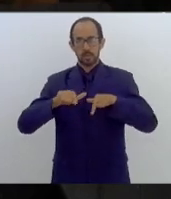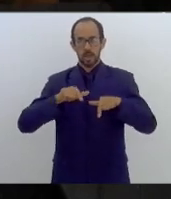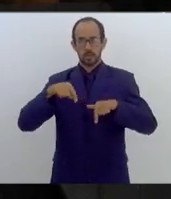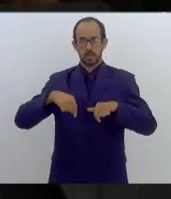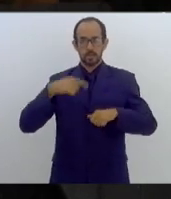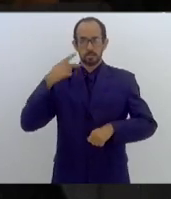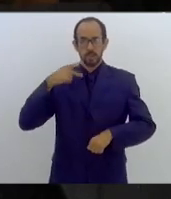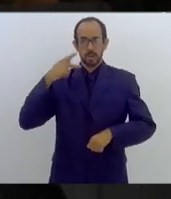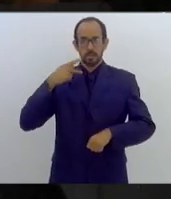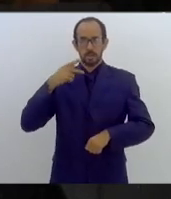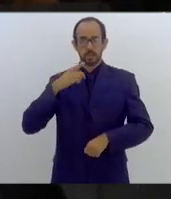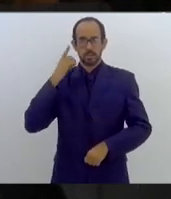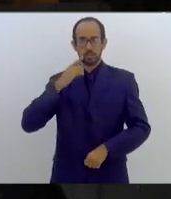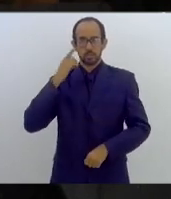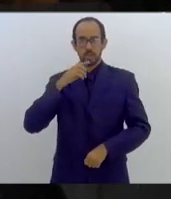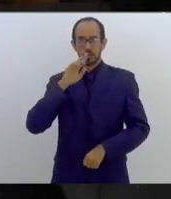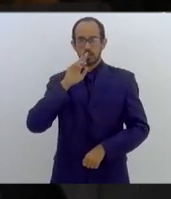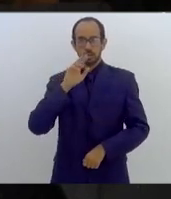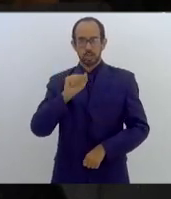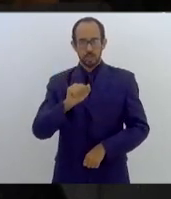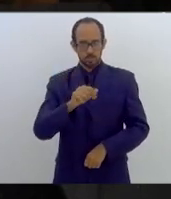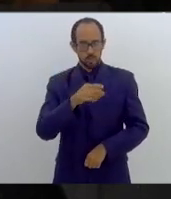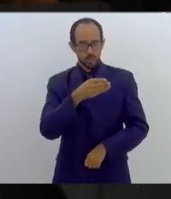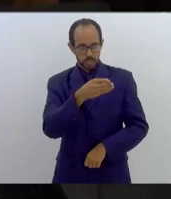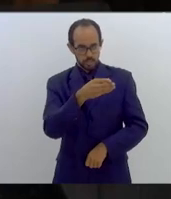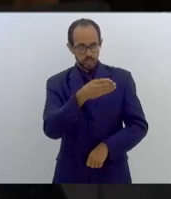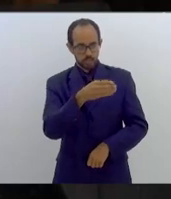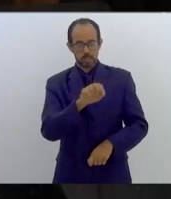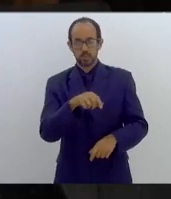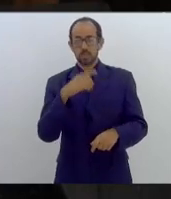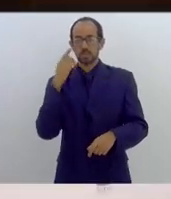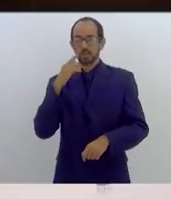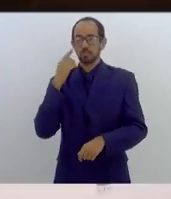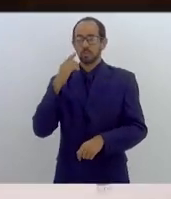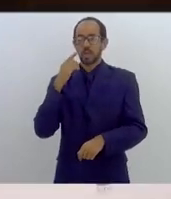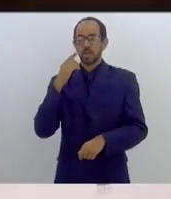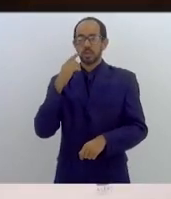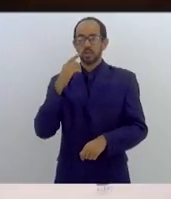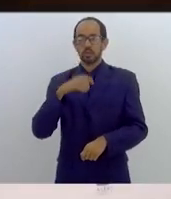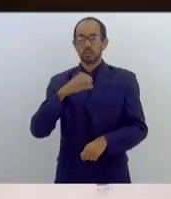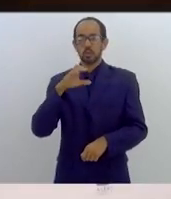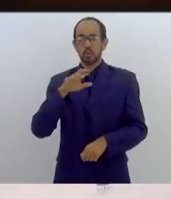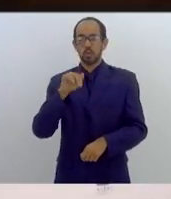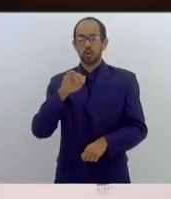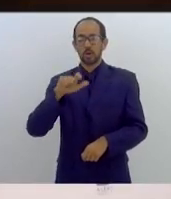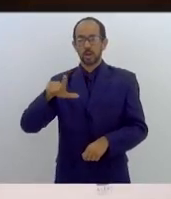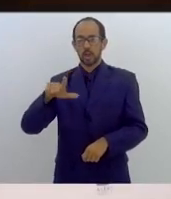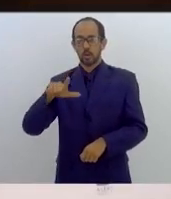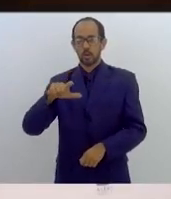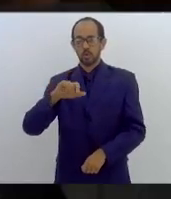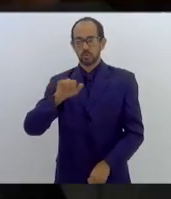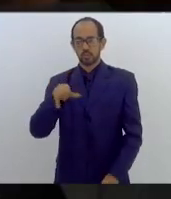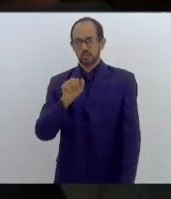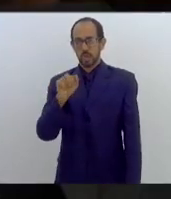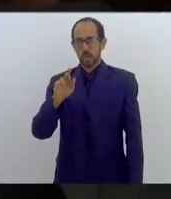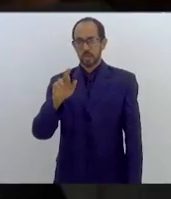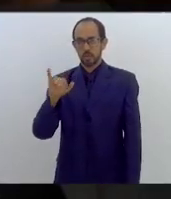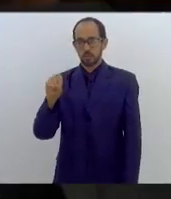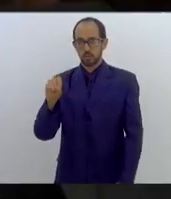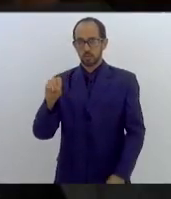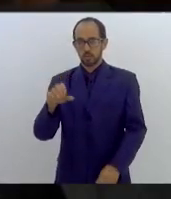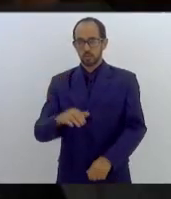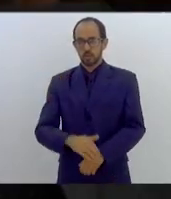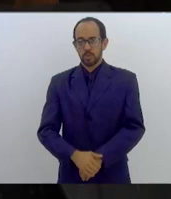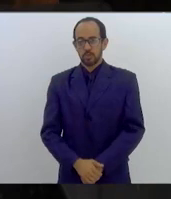Parlamento, deputado Rodrigo Amorim e deputado Coronel Jairo. São os deputados que eu estou